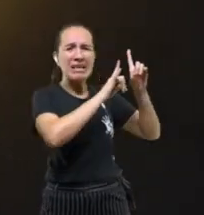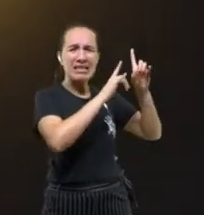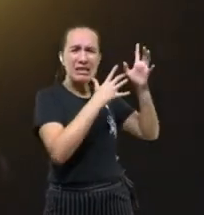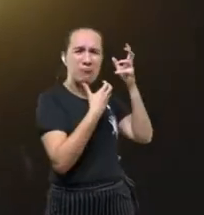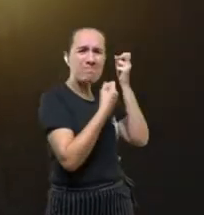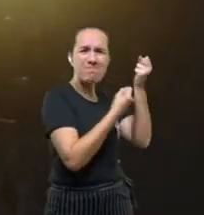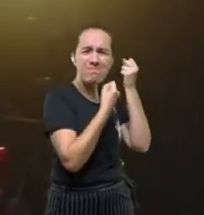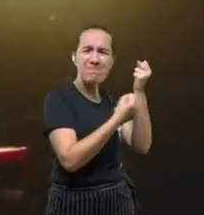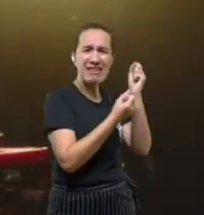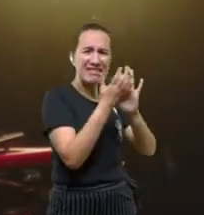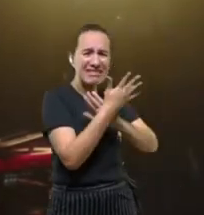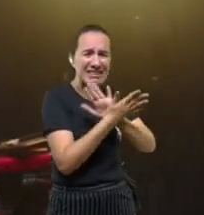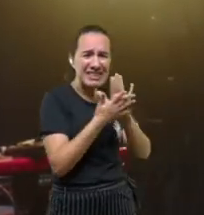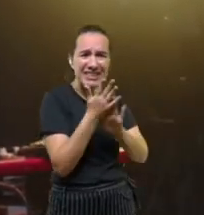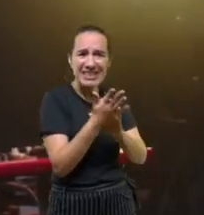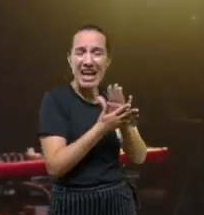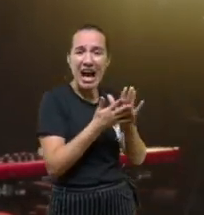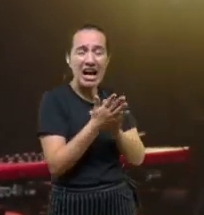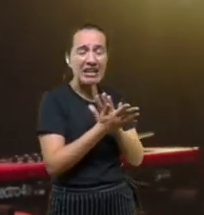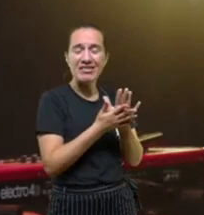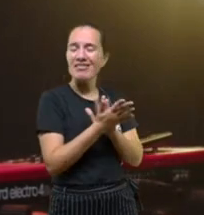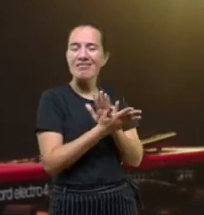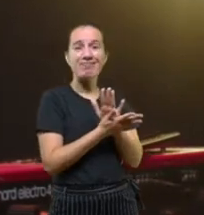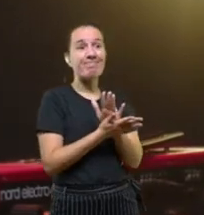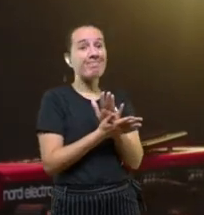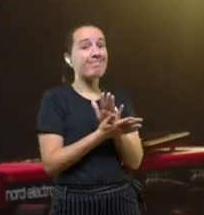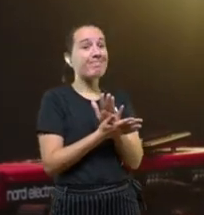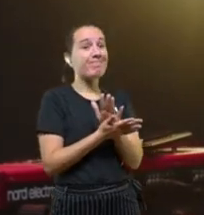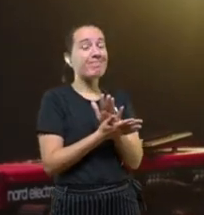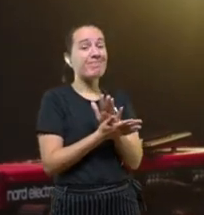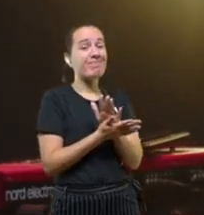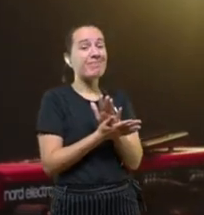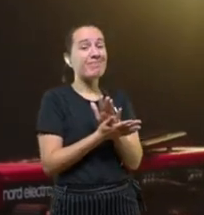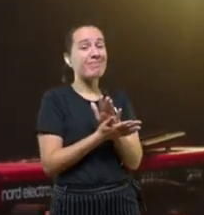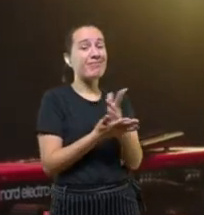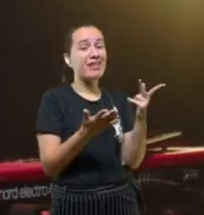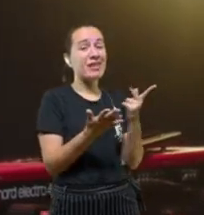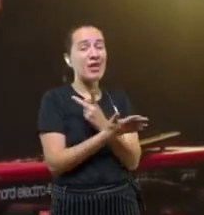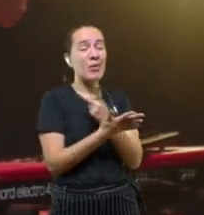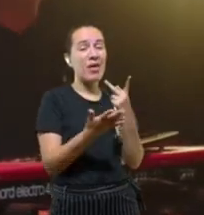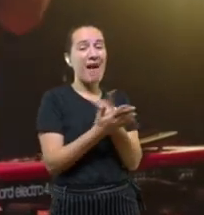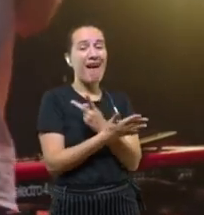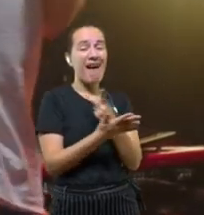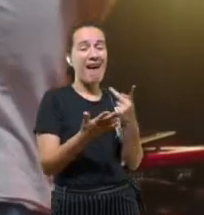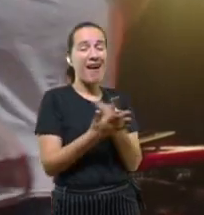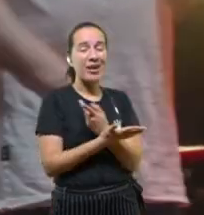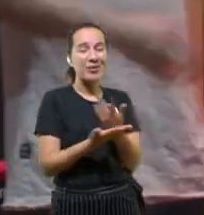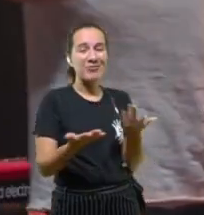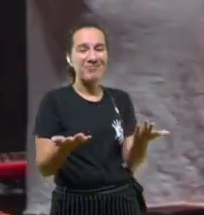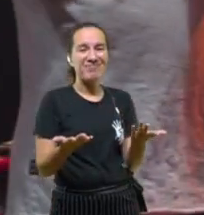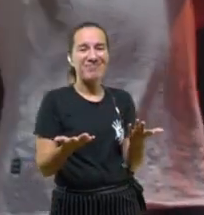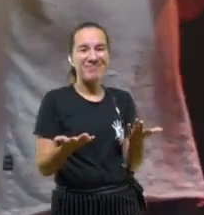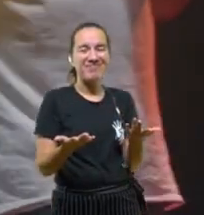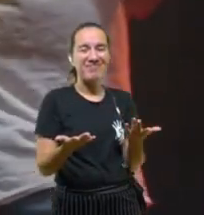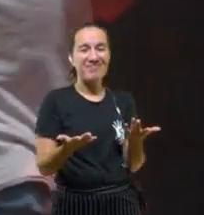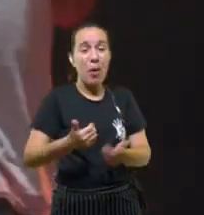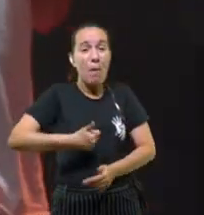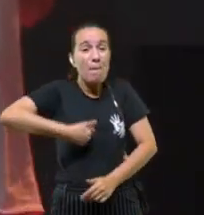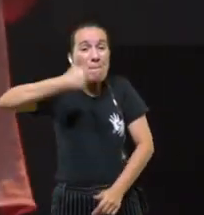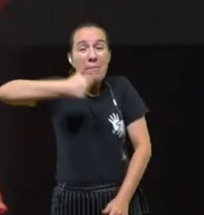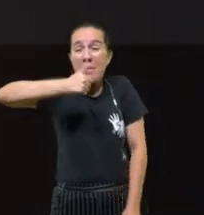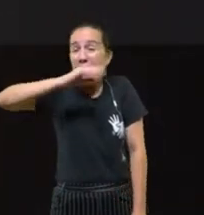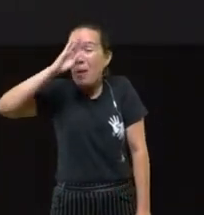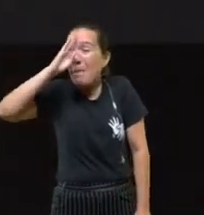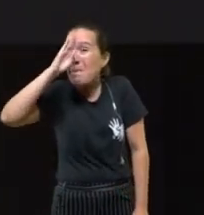fundamentado no amor, então está fora de ordem. O